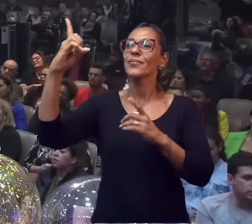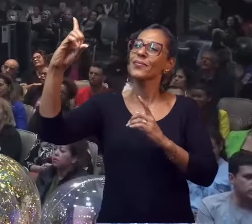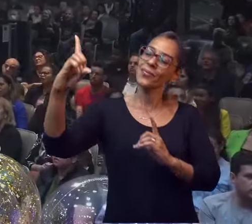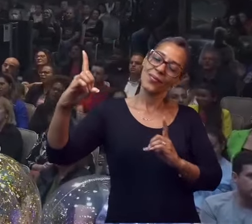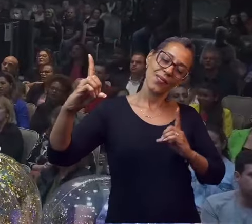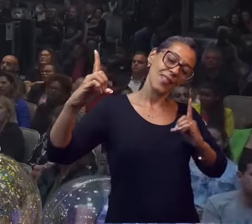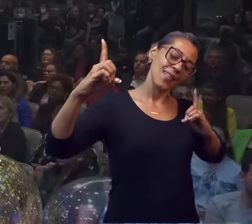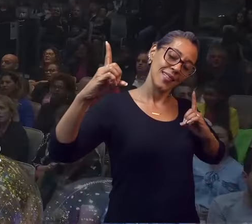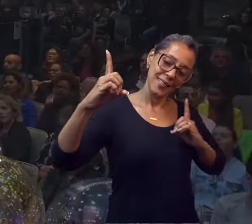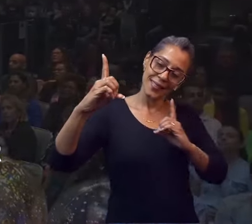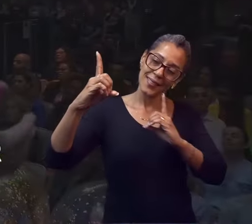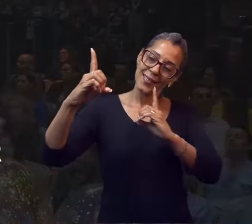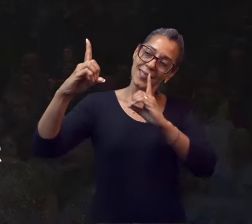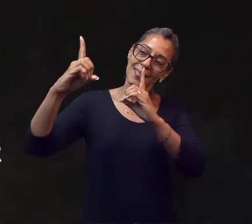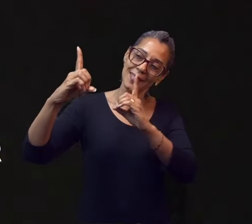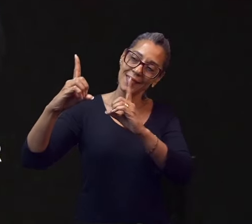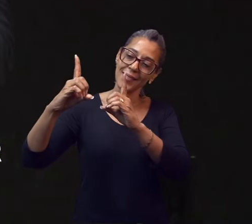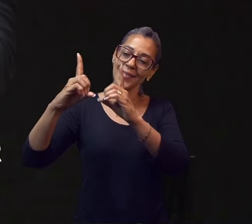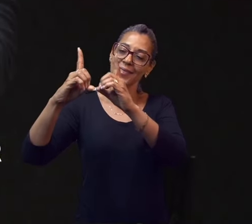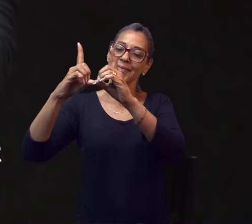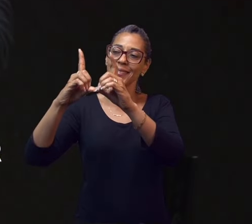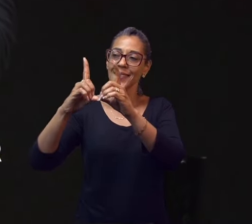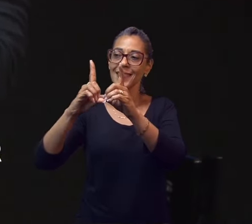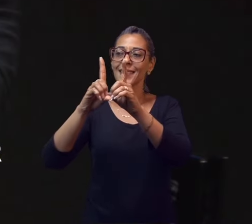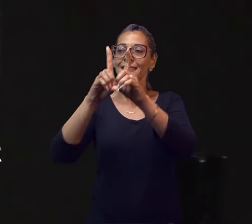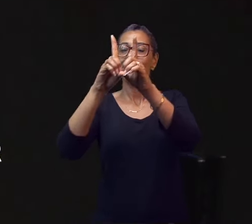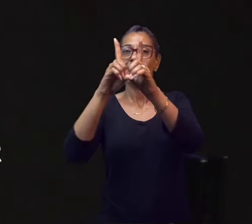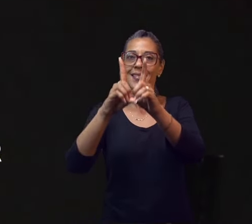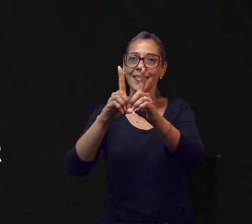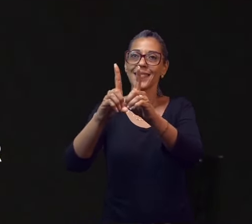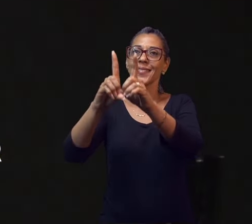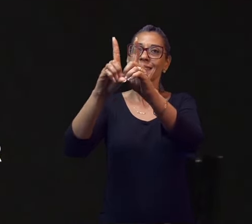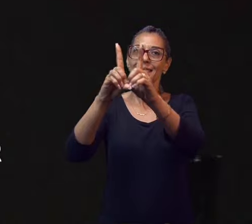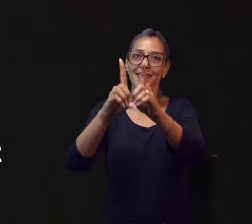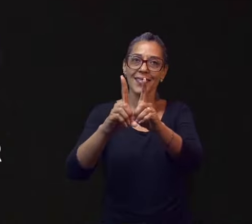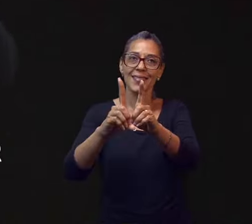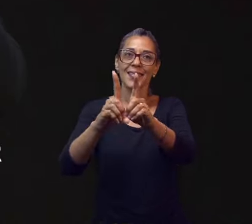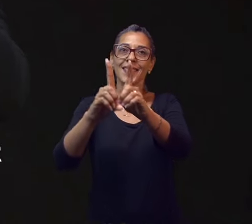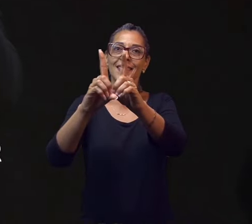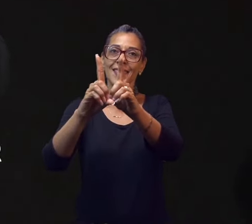atrai-me para o teu lado está